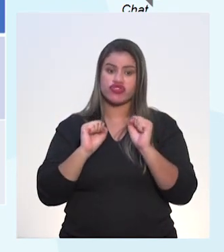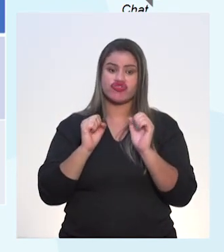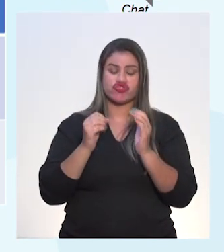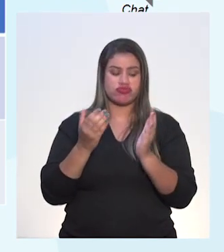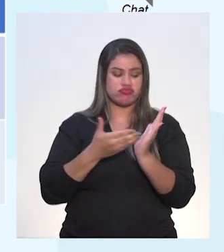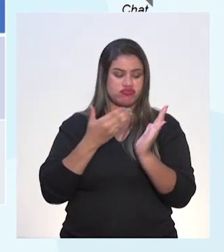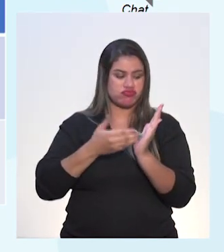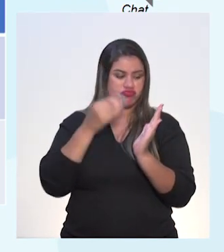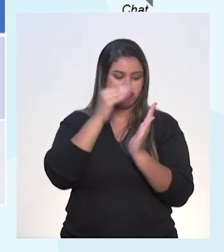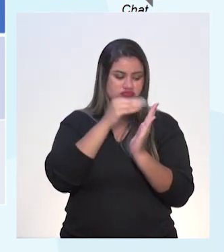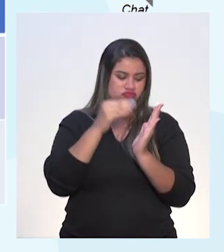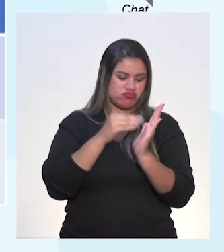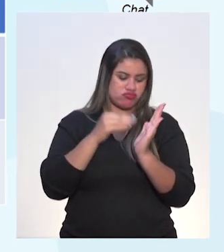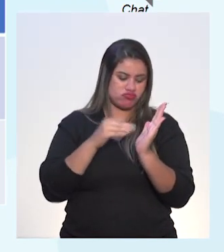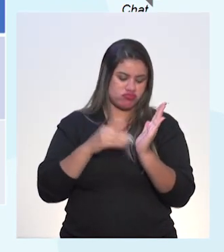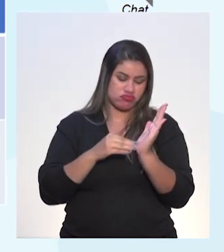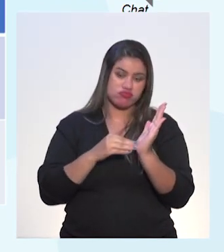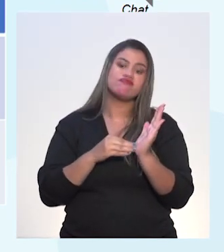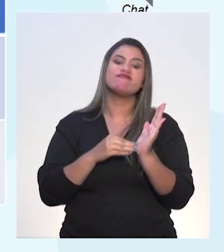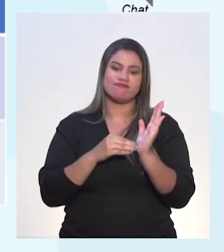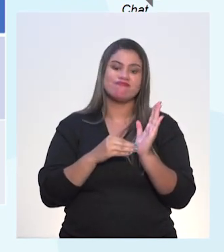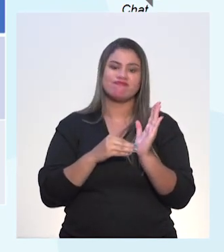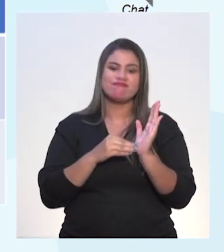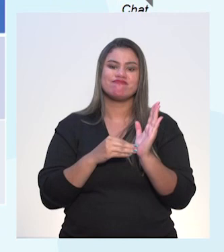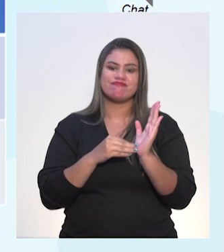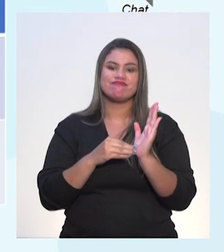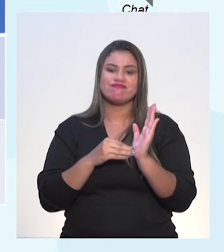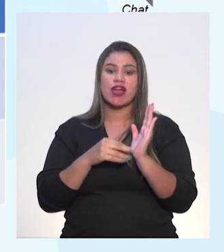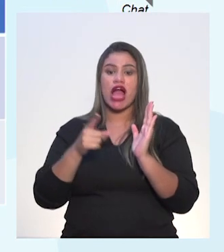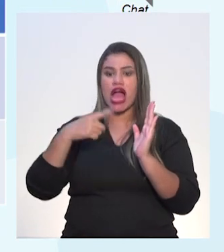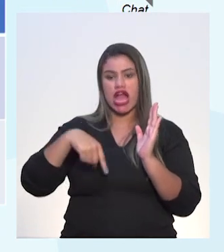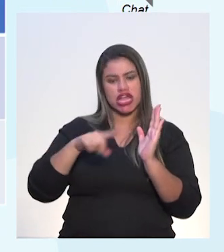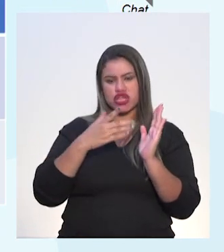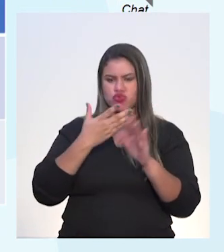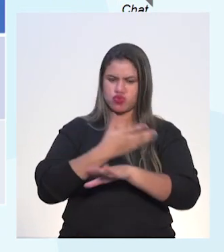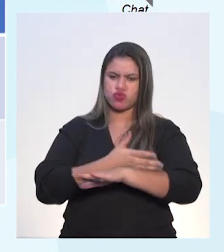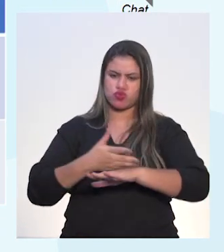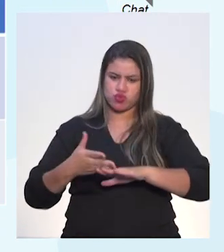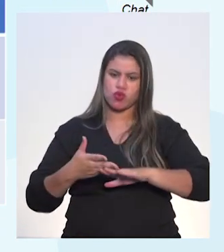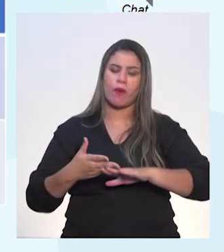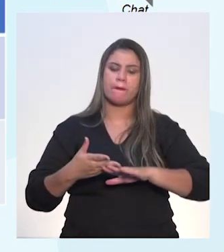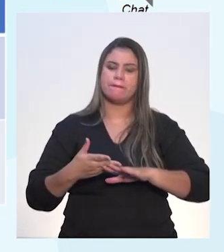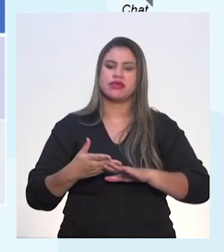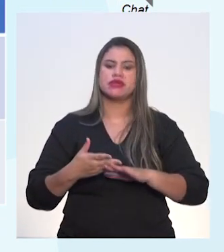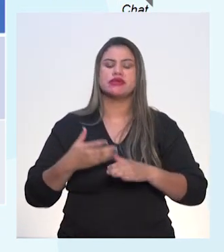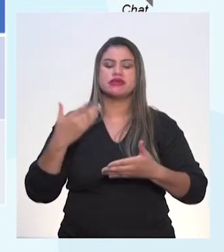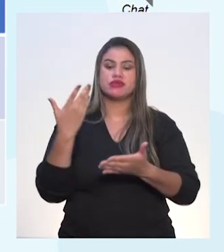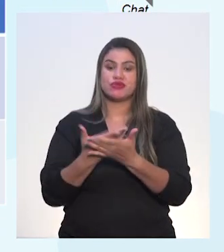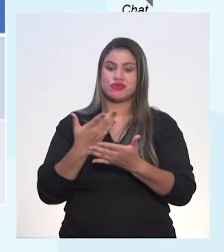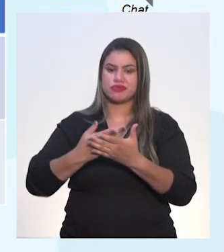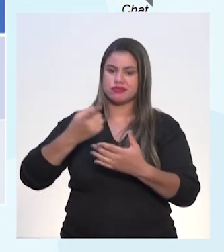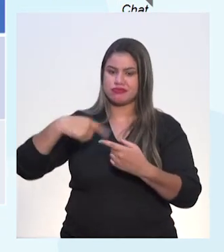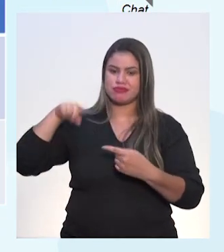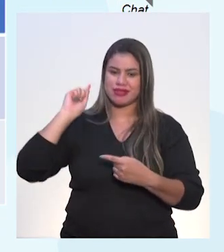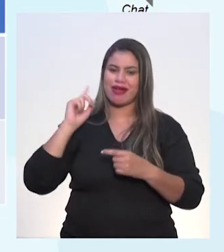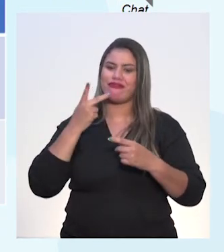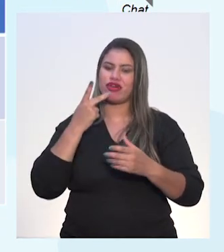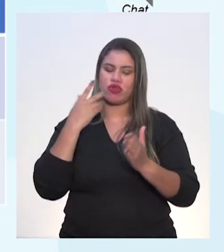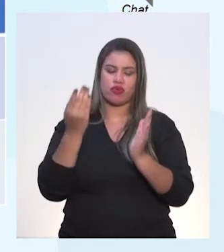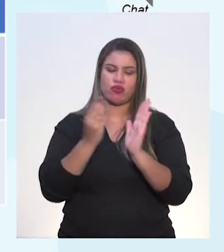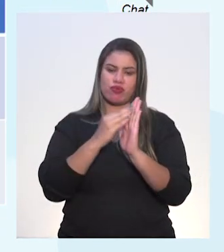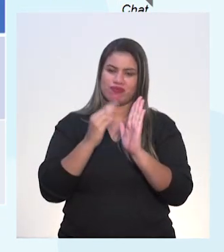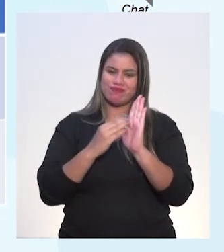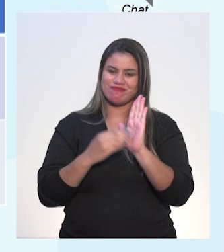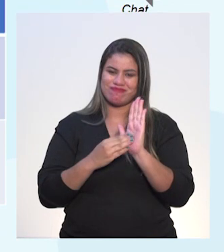seu diário é o diário de práticas e vivências que é o caderno que a gente falou na aula da semana passada e